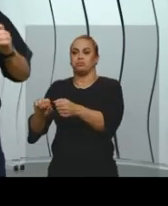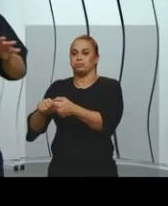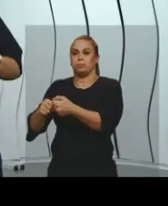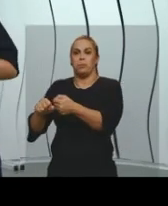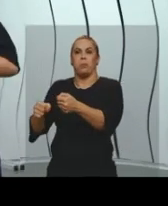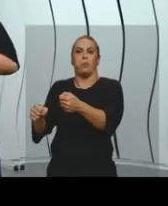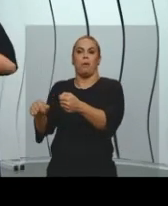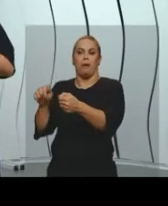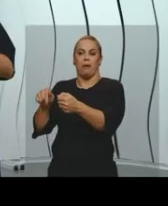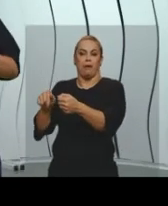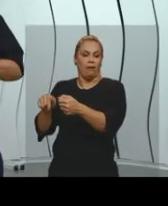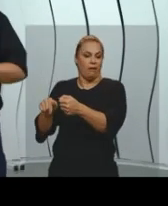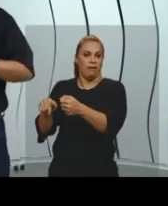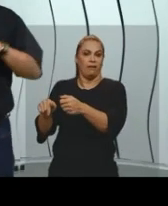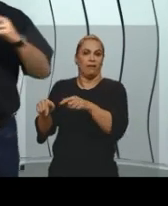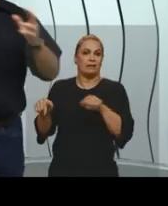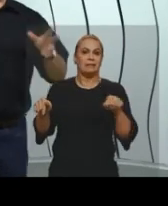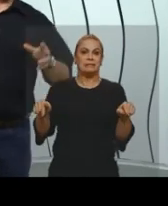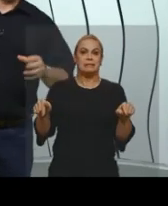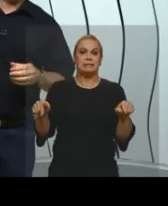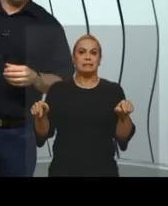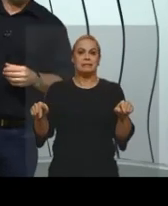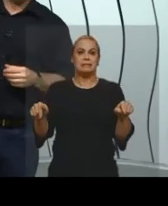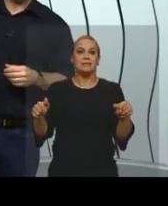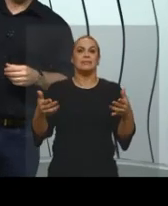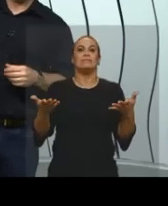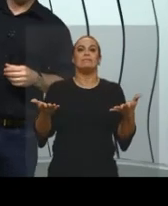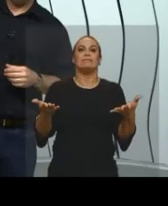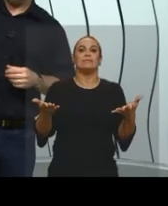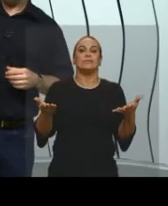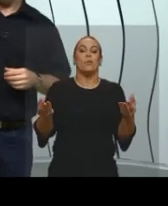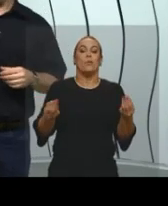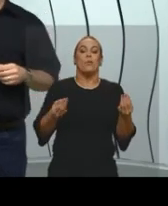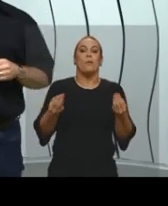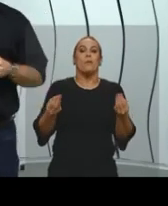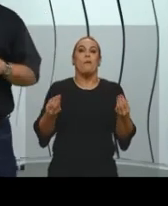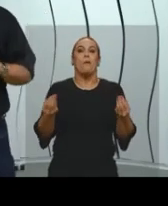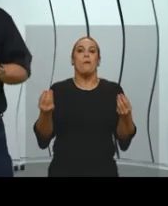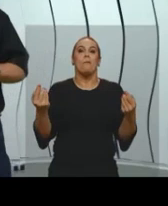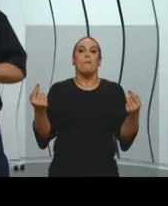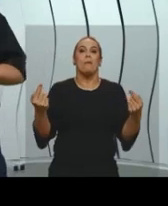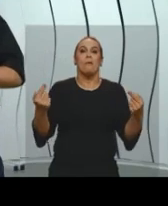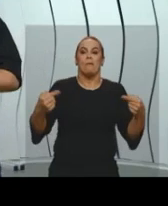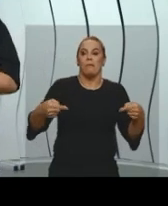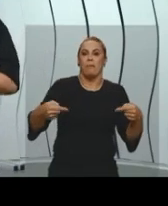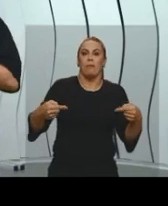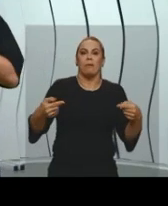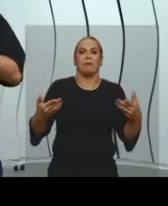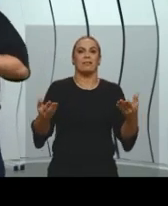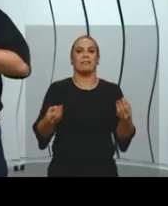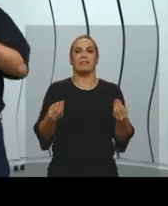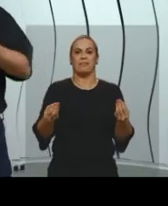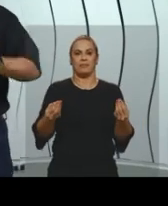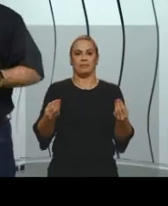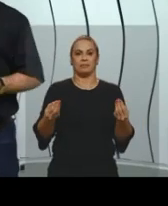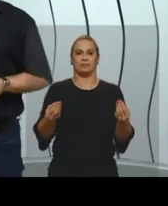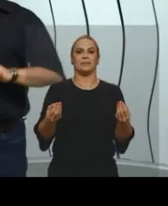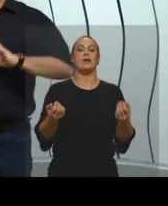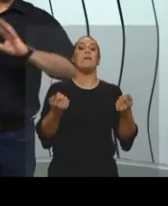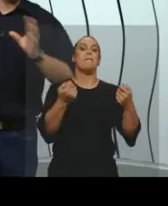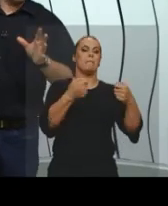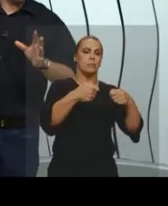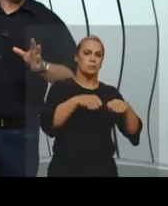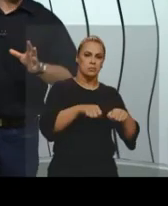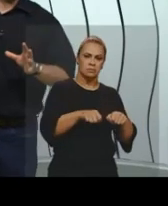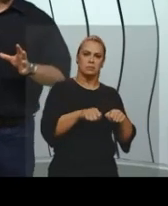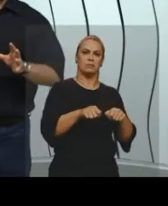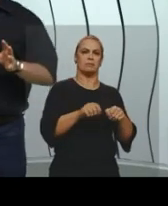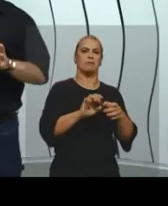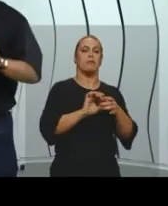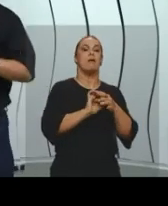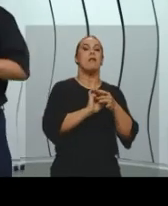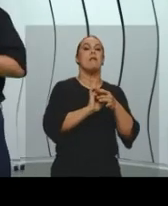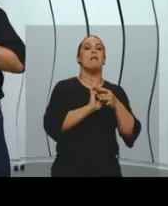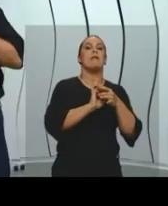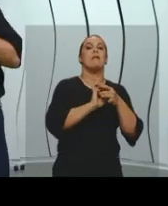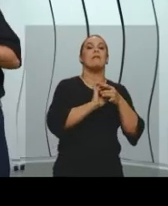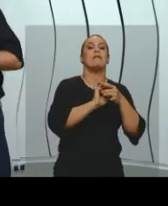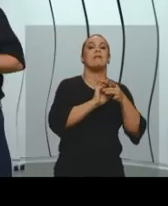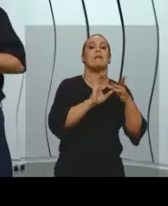país de qualquer parte do mundo, caso queira, pode fazer negócio, pode ter relações econômicas com qualquer país.